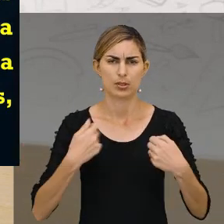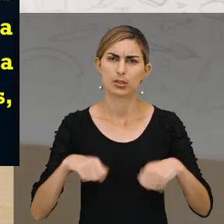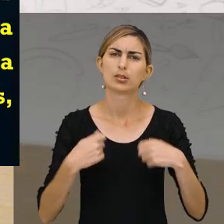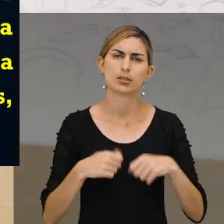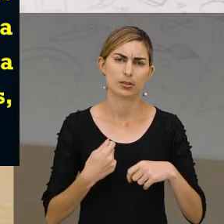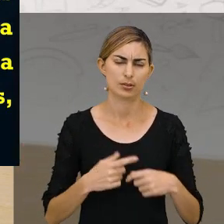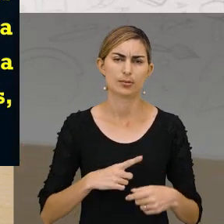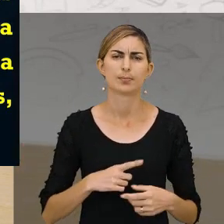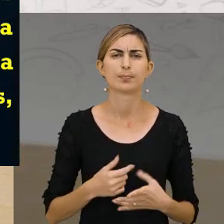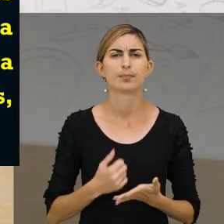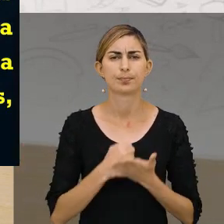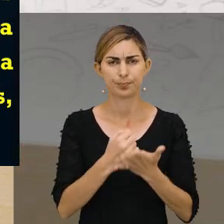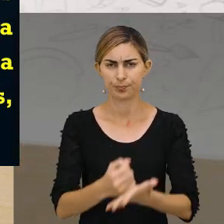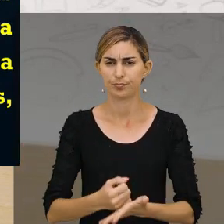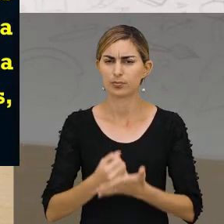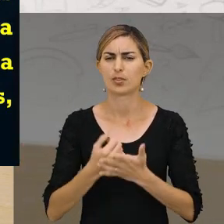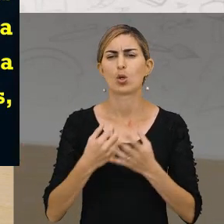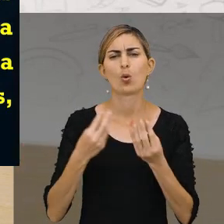que investir.